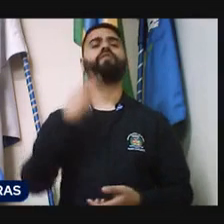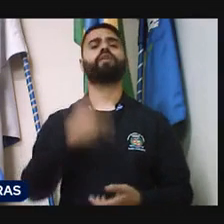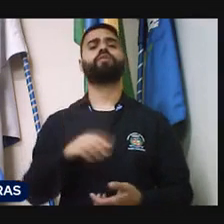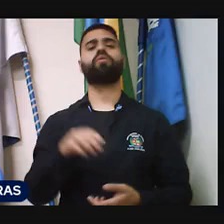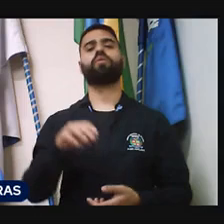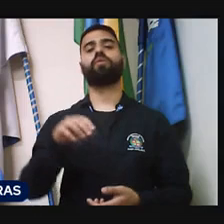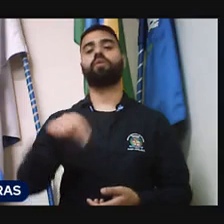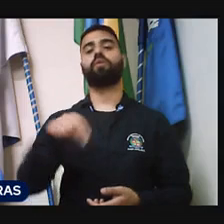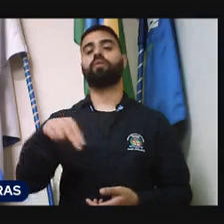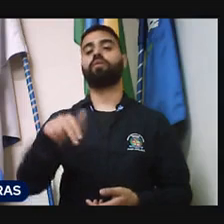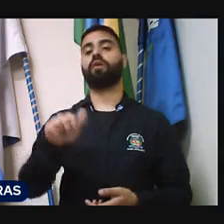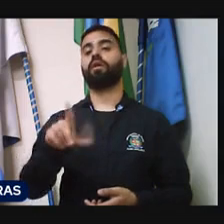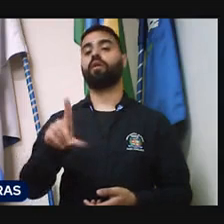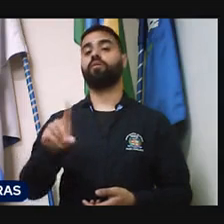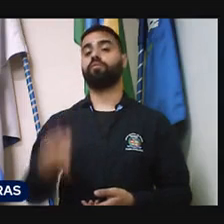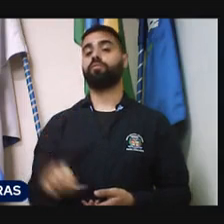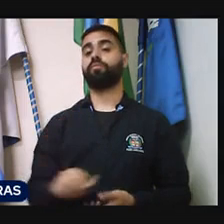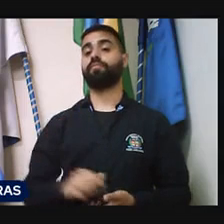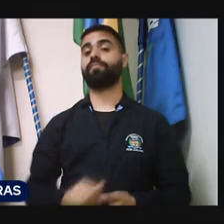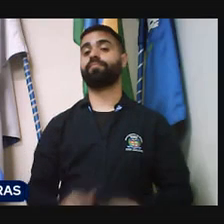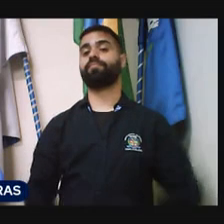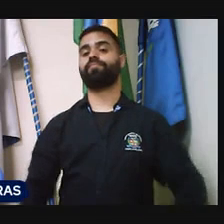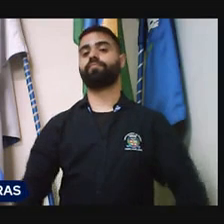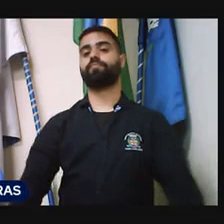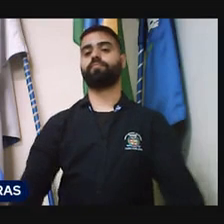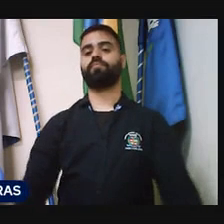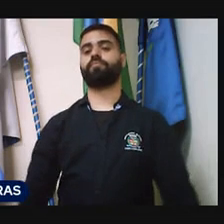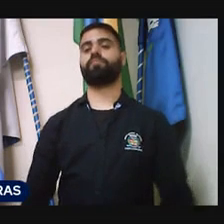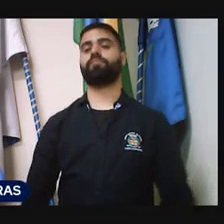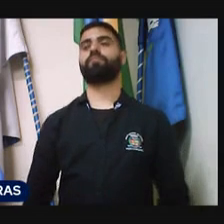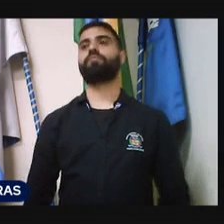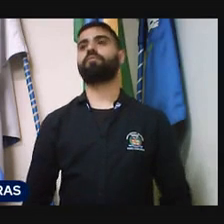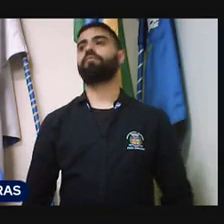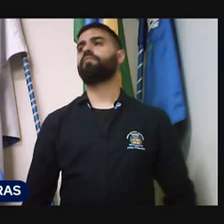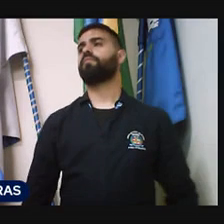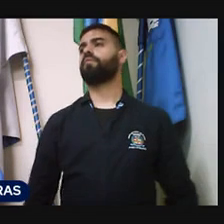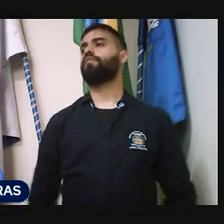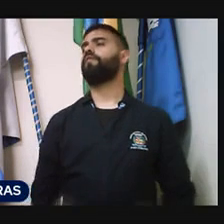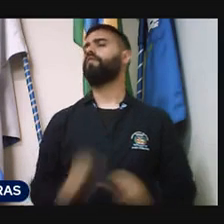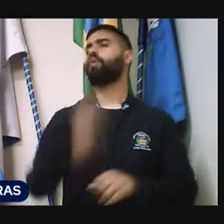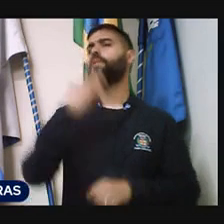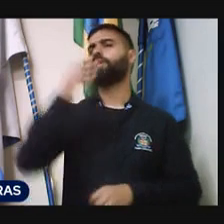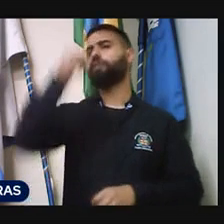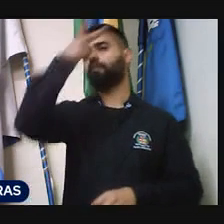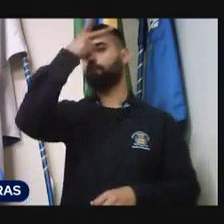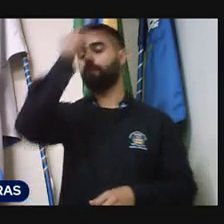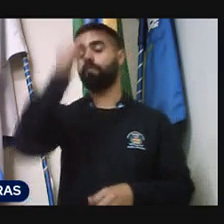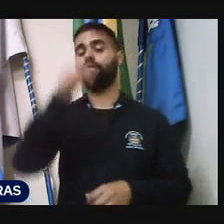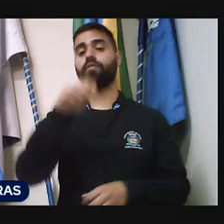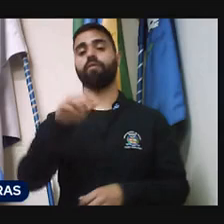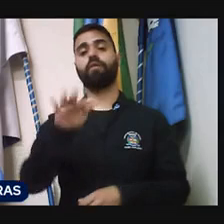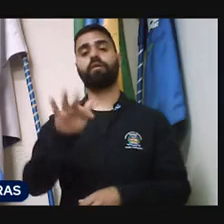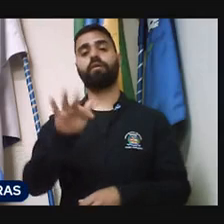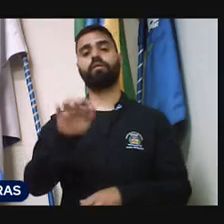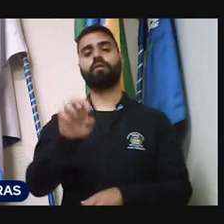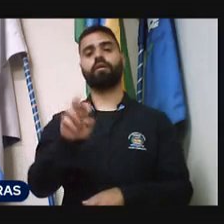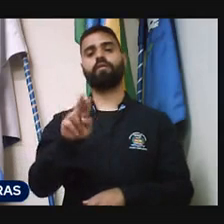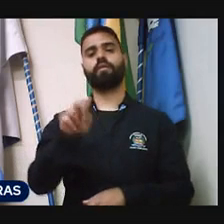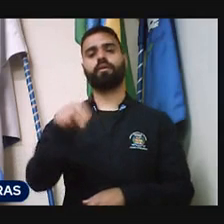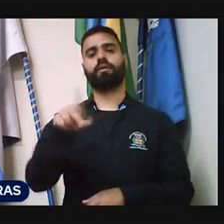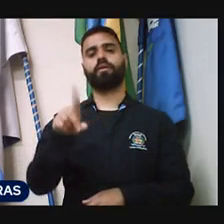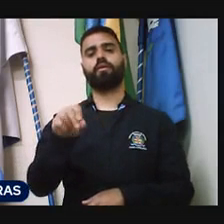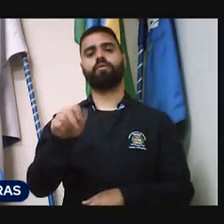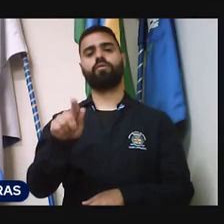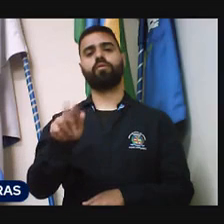José Reinaldo Alves Bastos nos as eleições vem na forma regimental solicitado ao Prefeito Municipal seu Luiz Fernando Furtado da